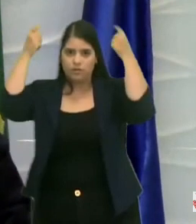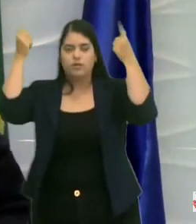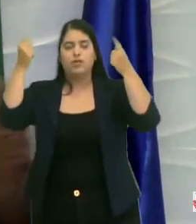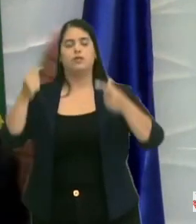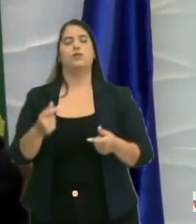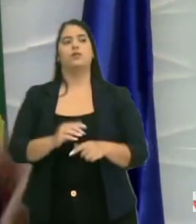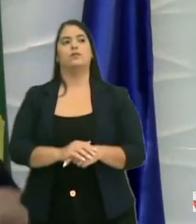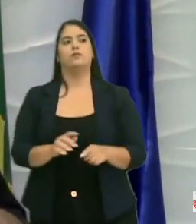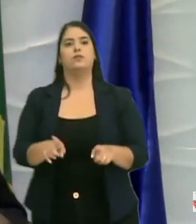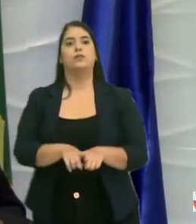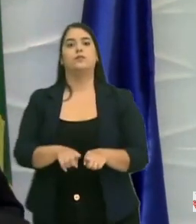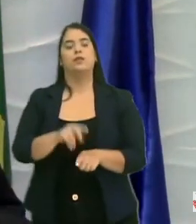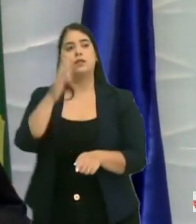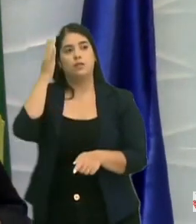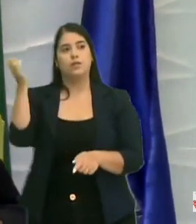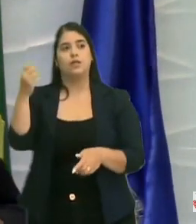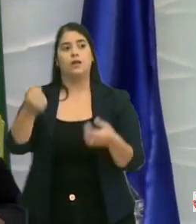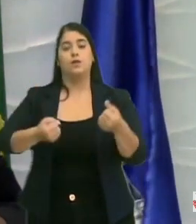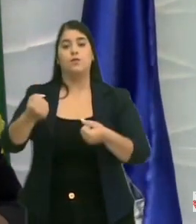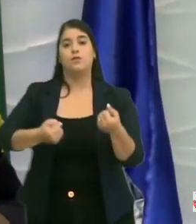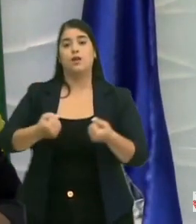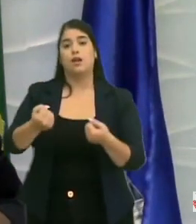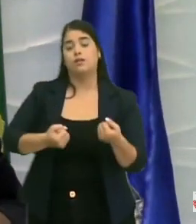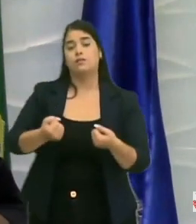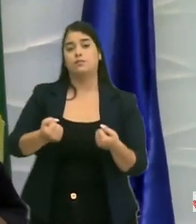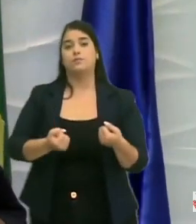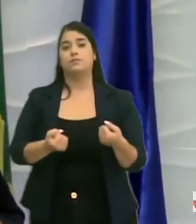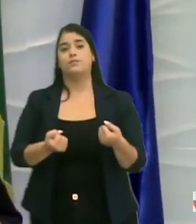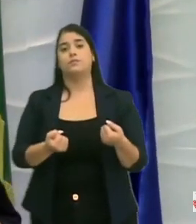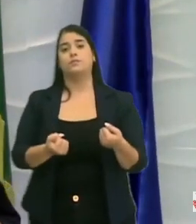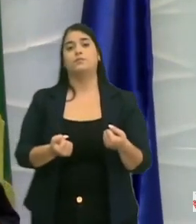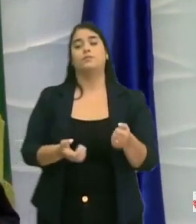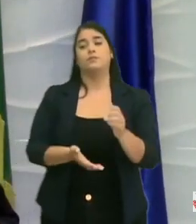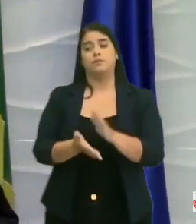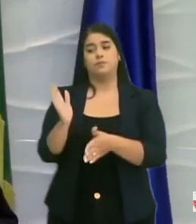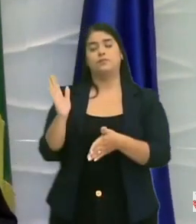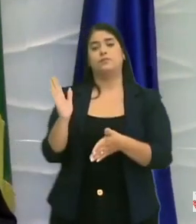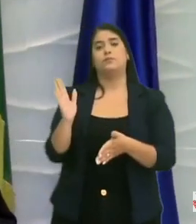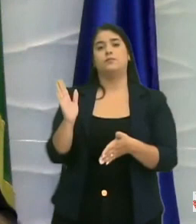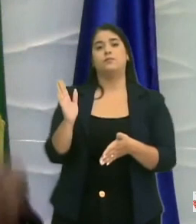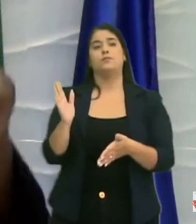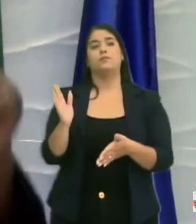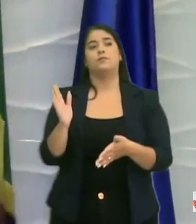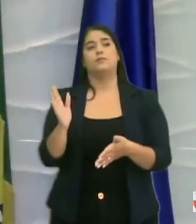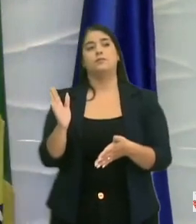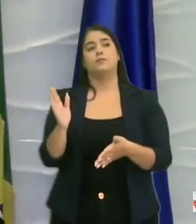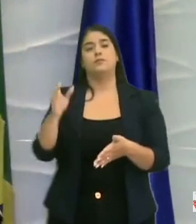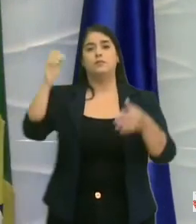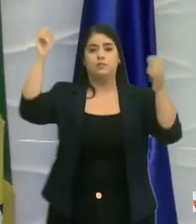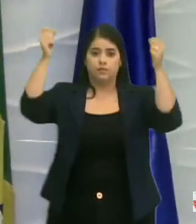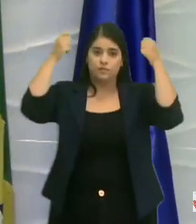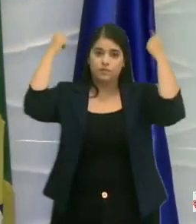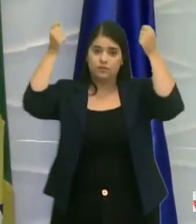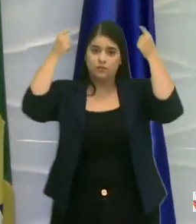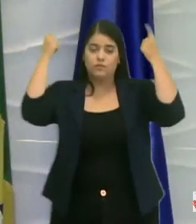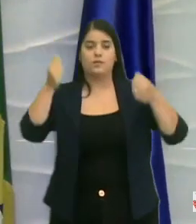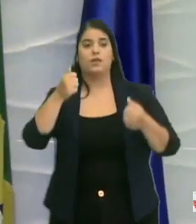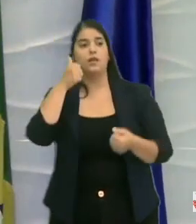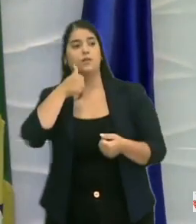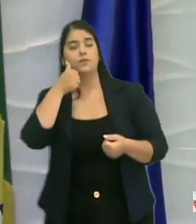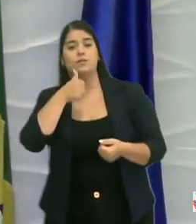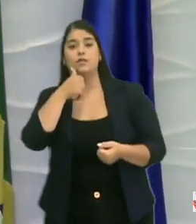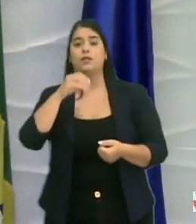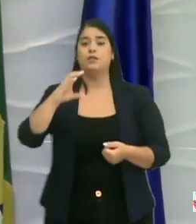Amanhã tem o carro, como eu falei, está indo para Caruaru levar essa senhora para o CEOC,